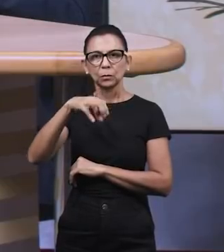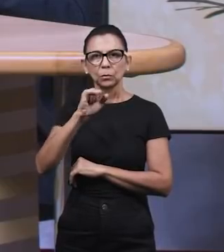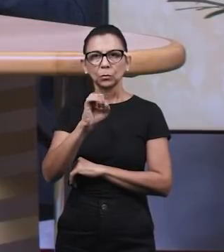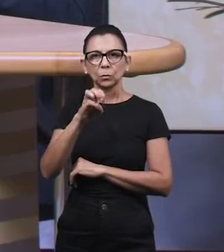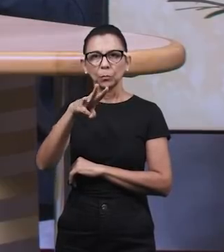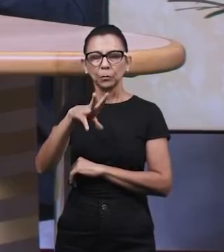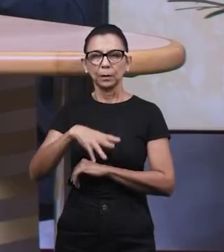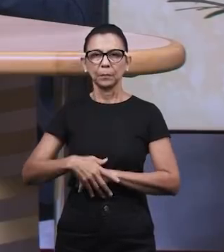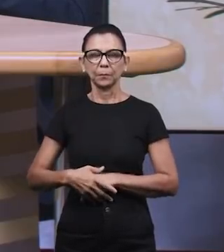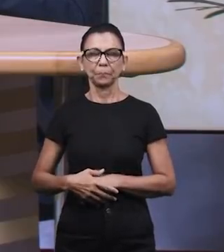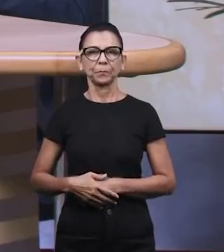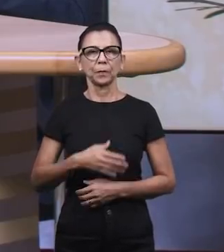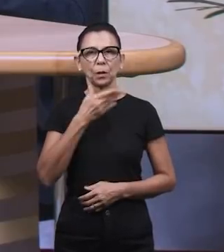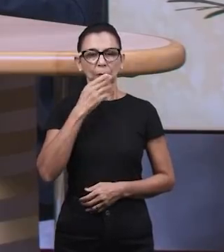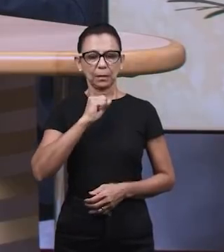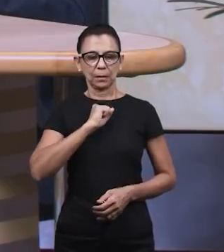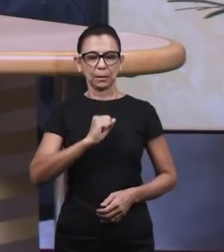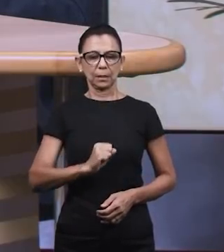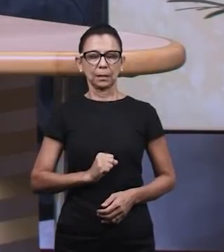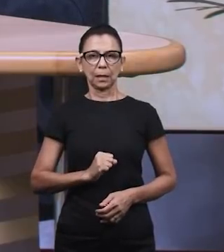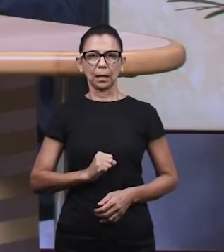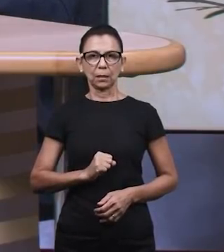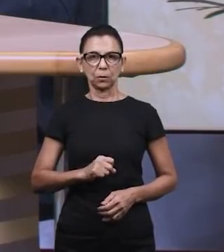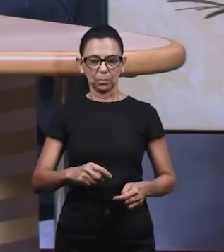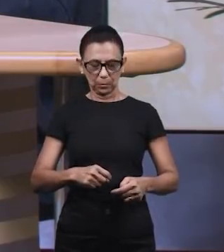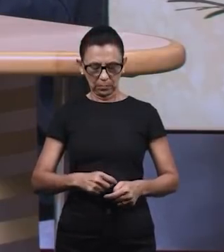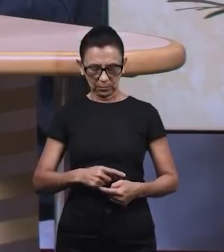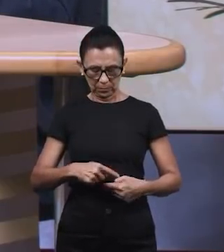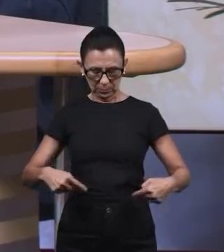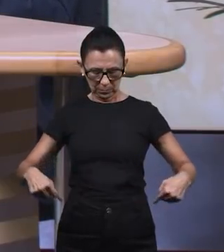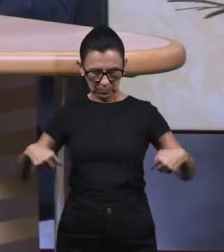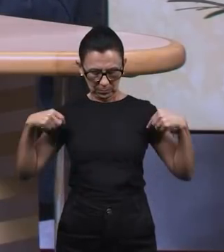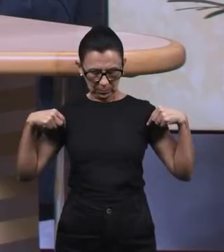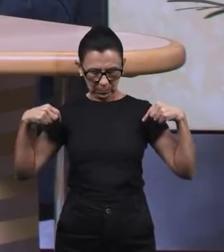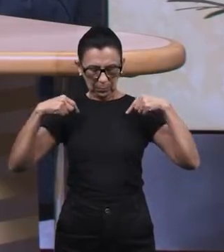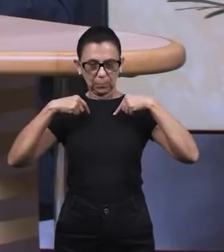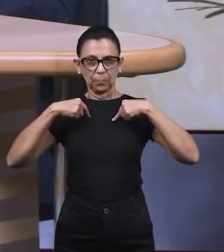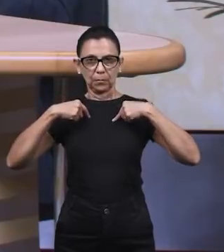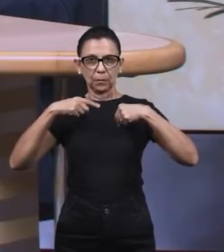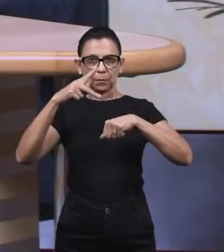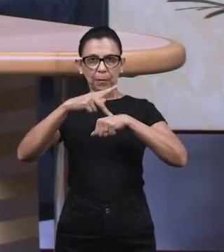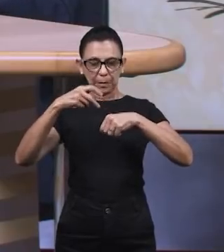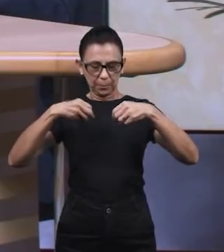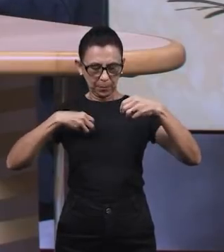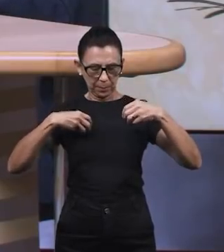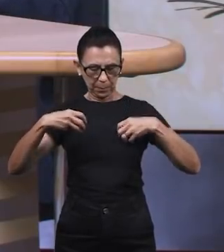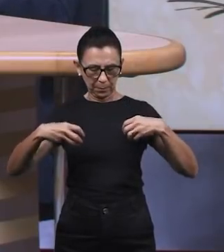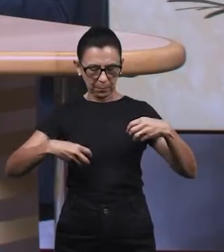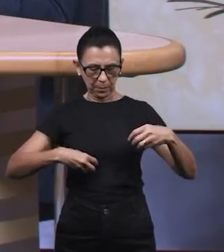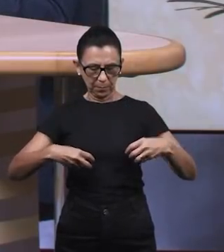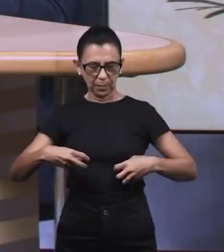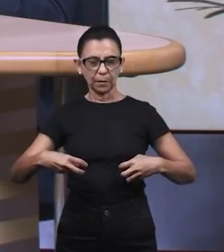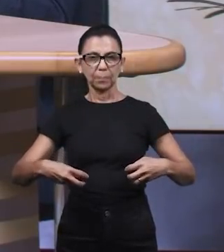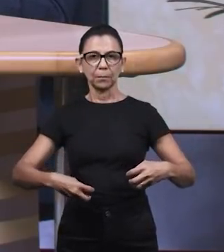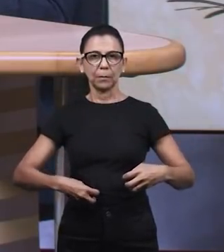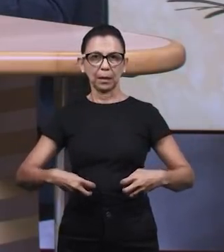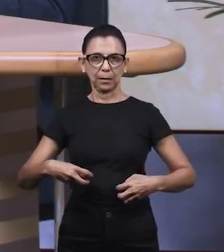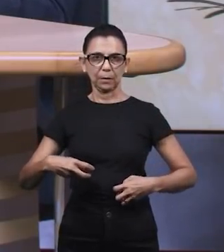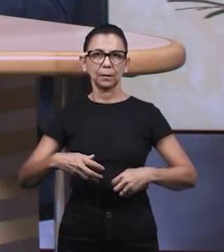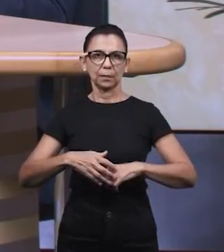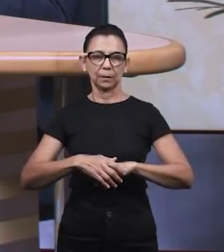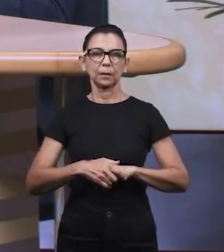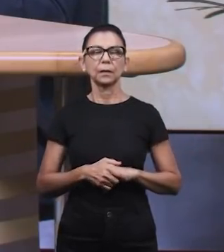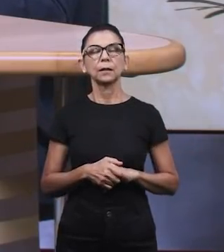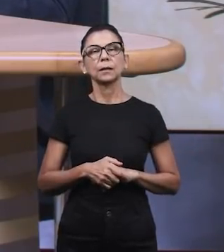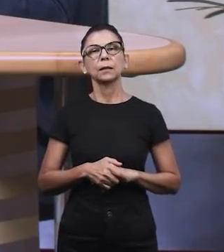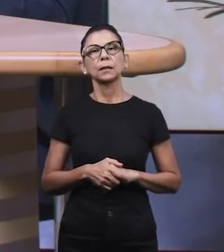sacerdote usava no peitoral, né? Eles consultavam a Deus através dessas pedras. Através dessas pedras. Então, a forma como era exatamente feita, não